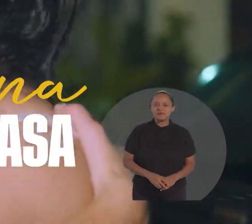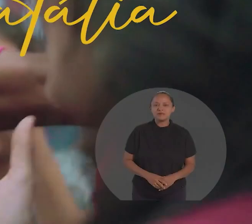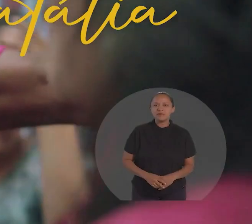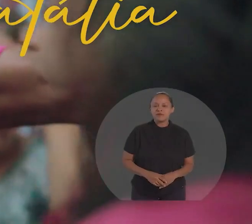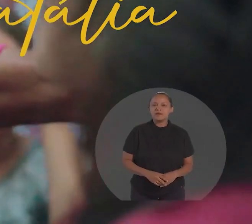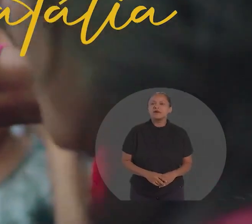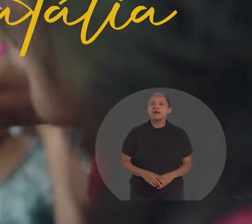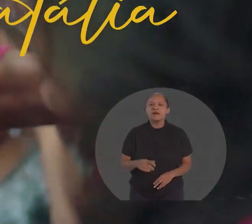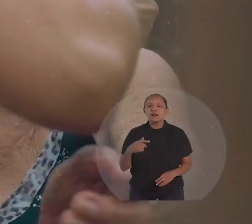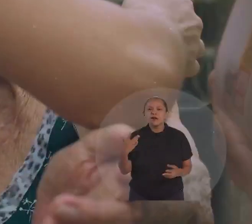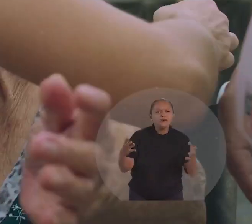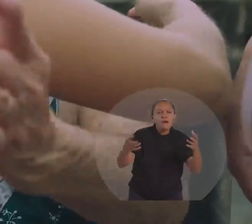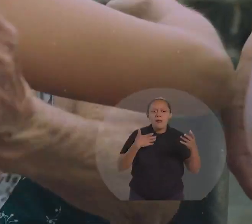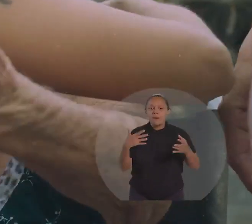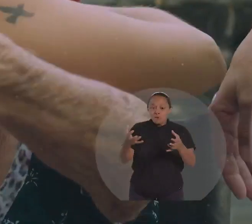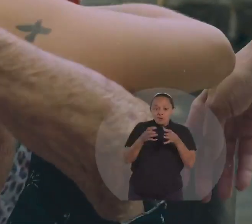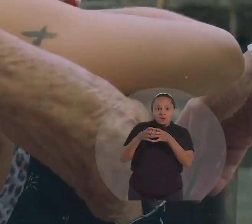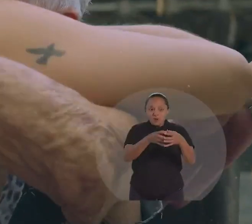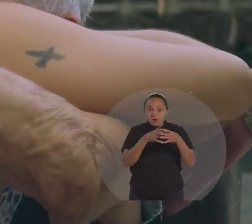É doida.